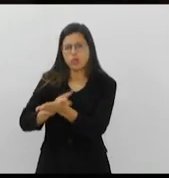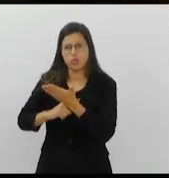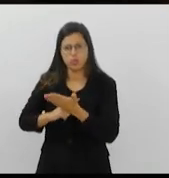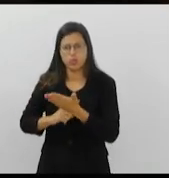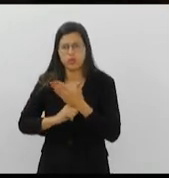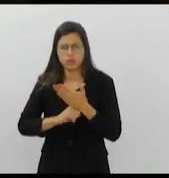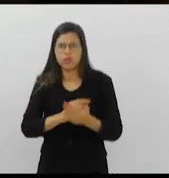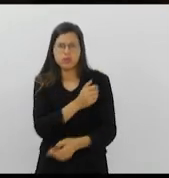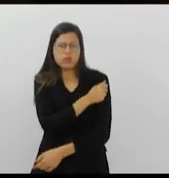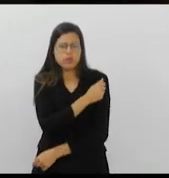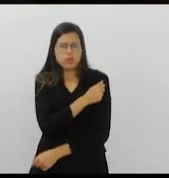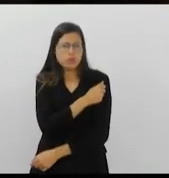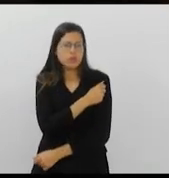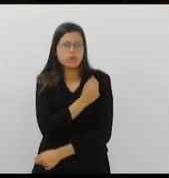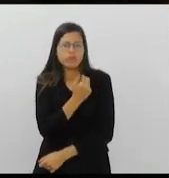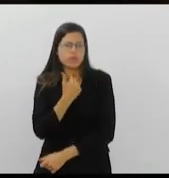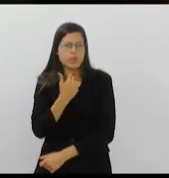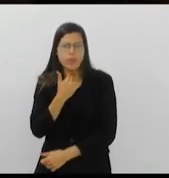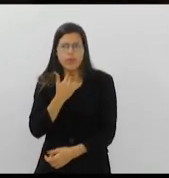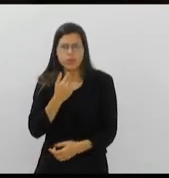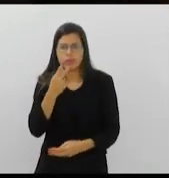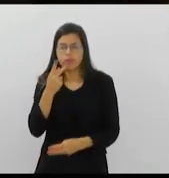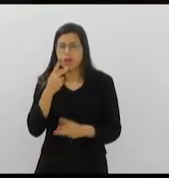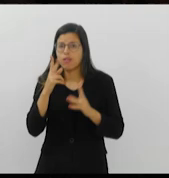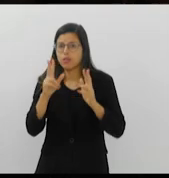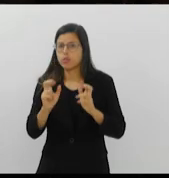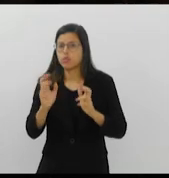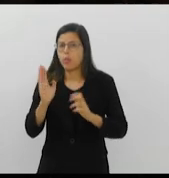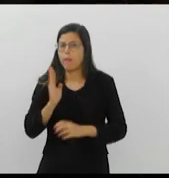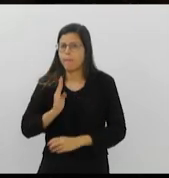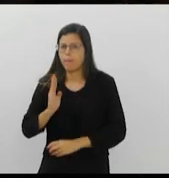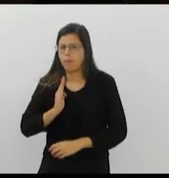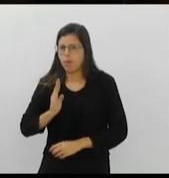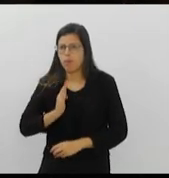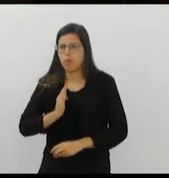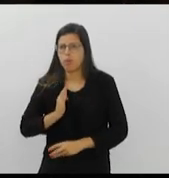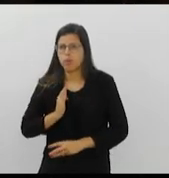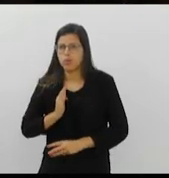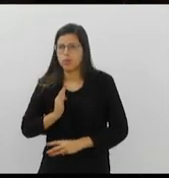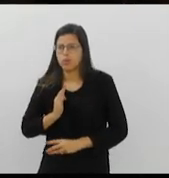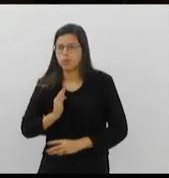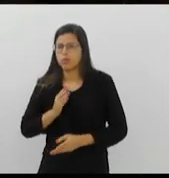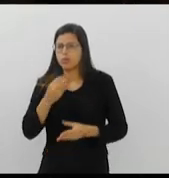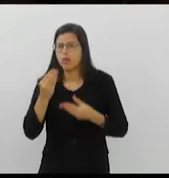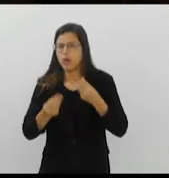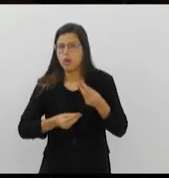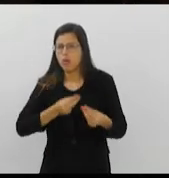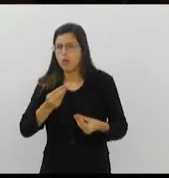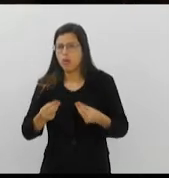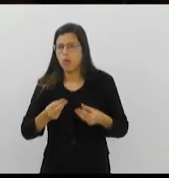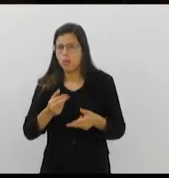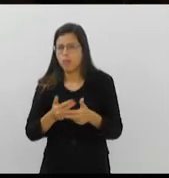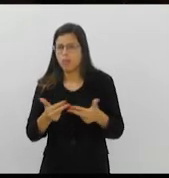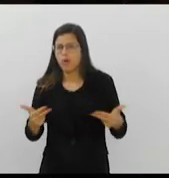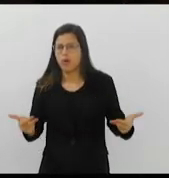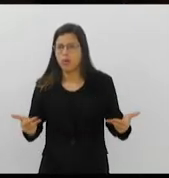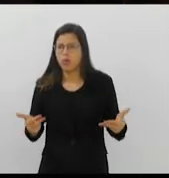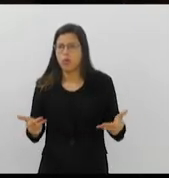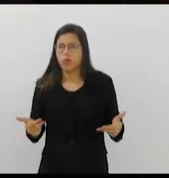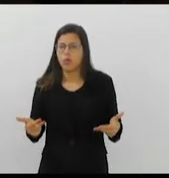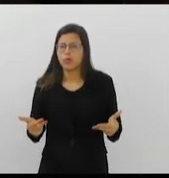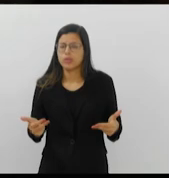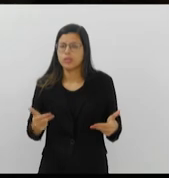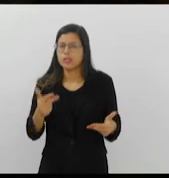Não dá para a gente tratar o tema da assistência estudantil como um penduricalho, como algo que onera o